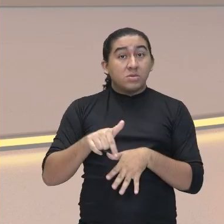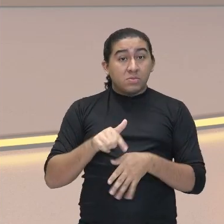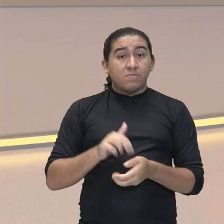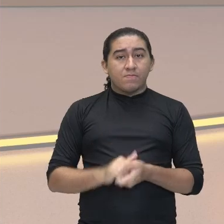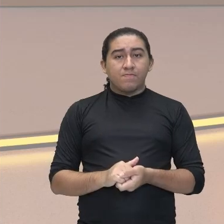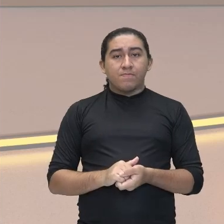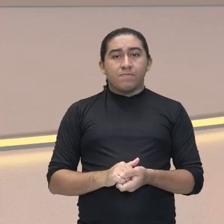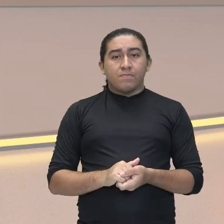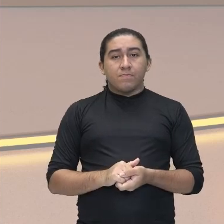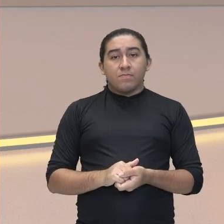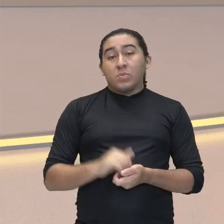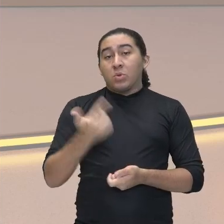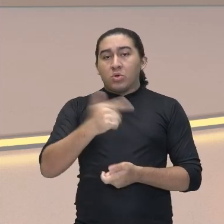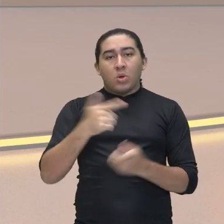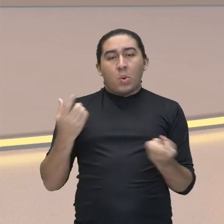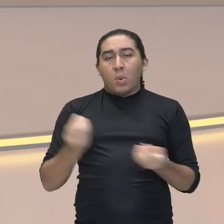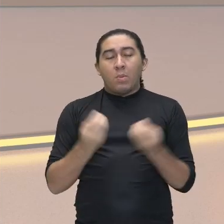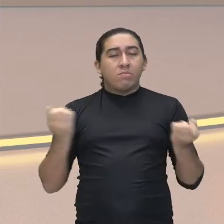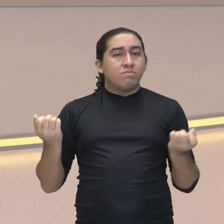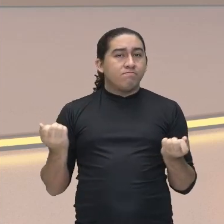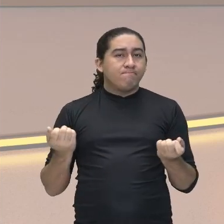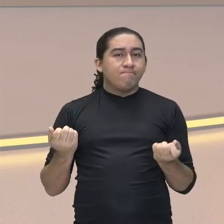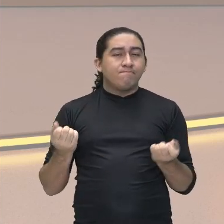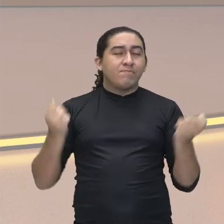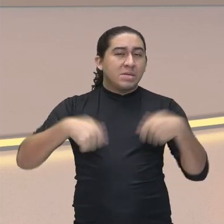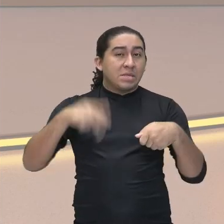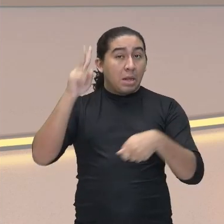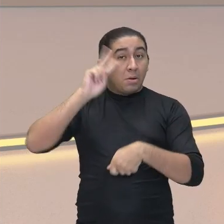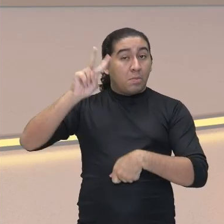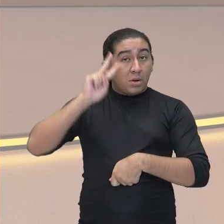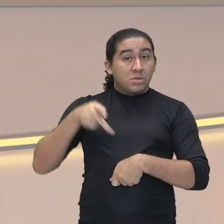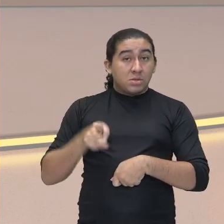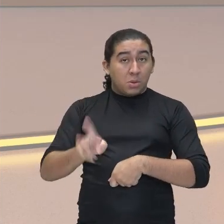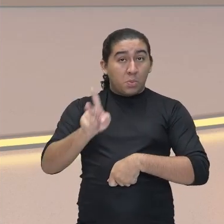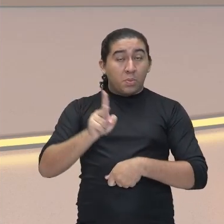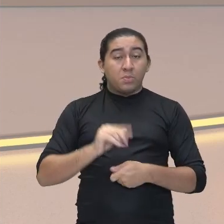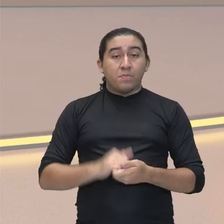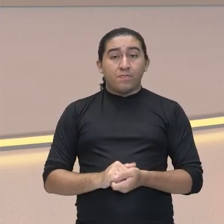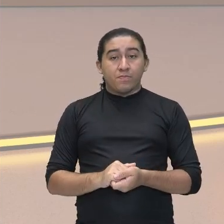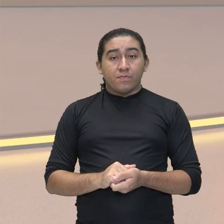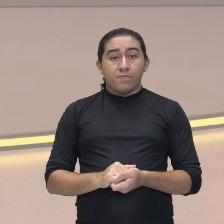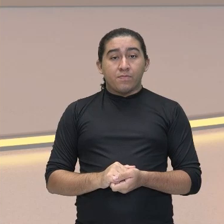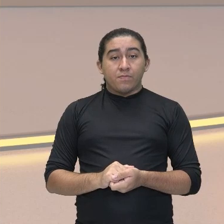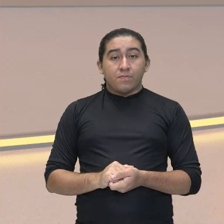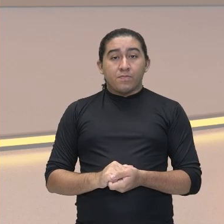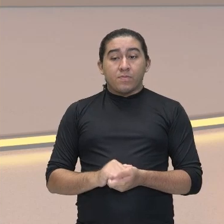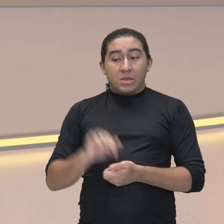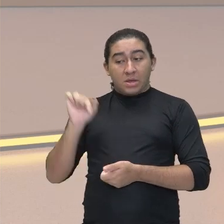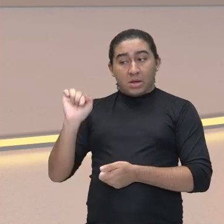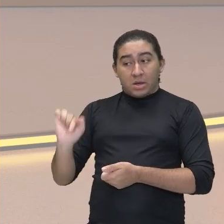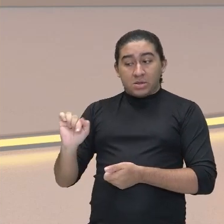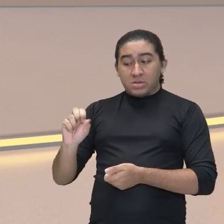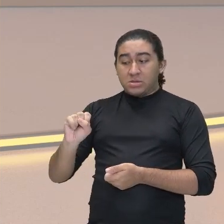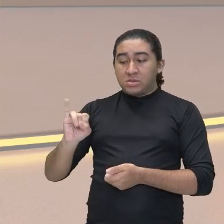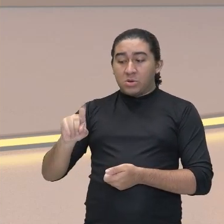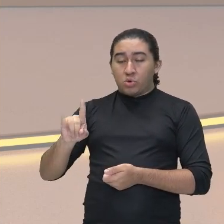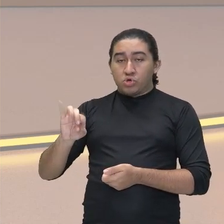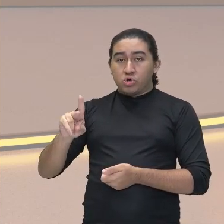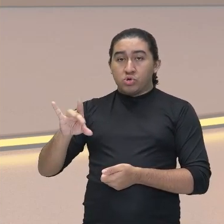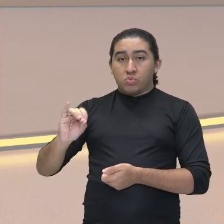nunca deixamos de esquecer que o silogismo ele vai